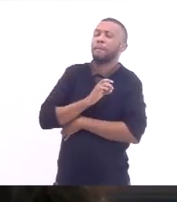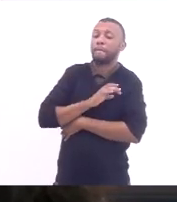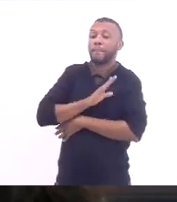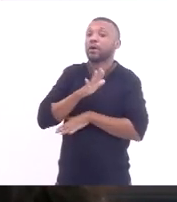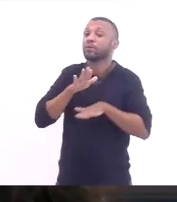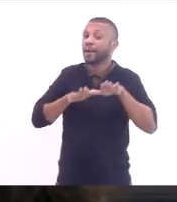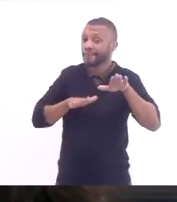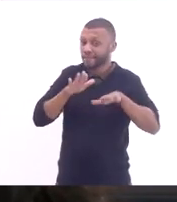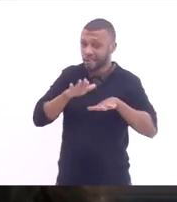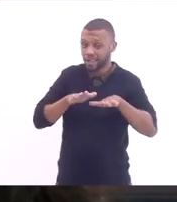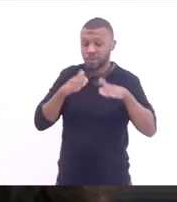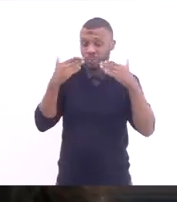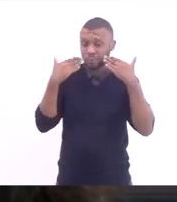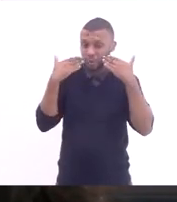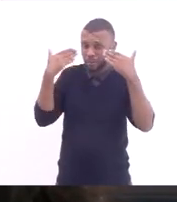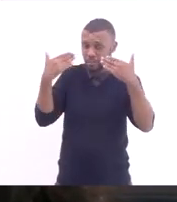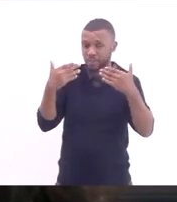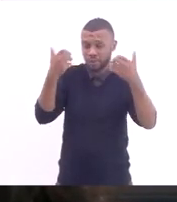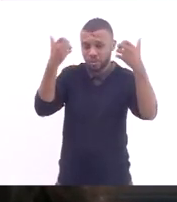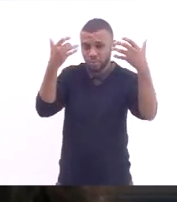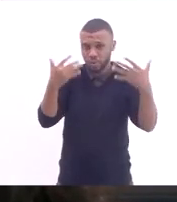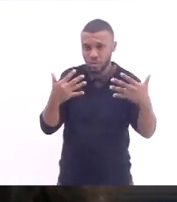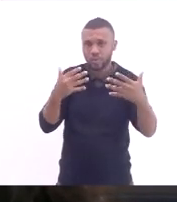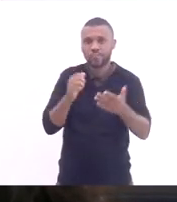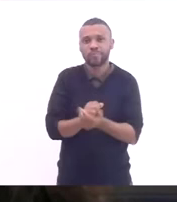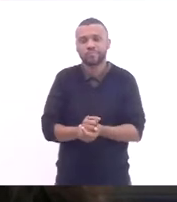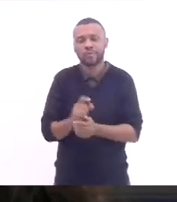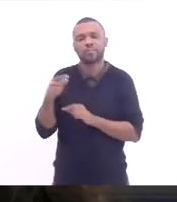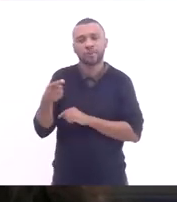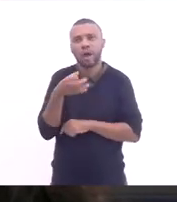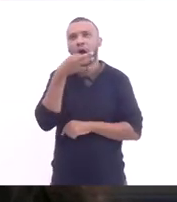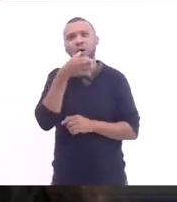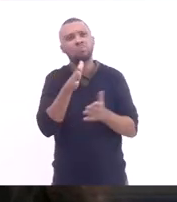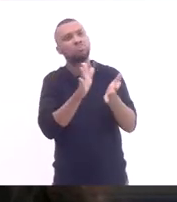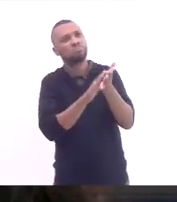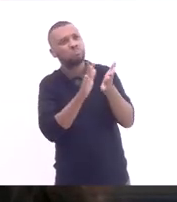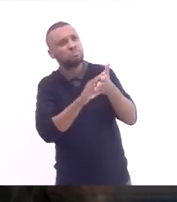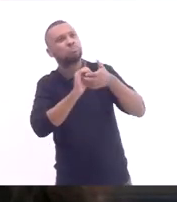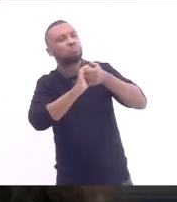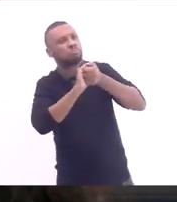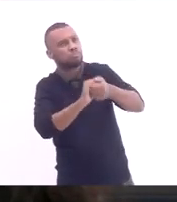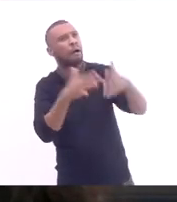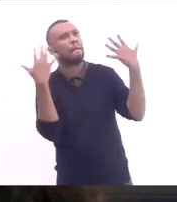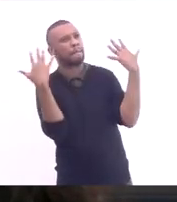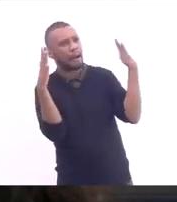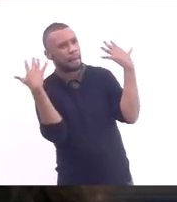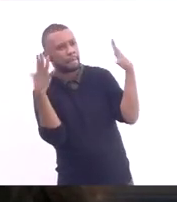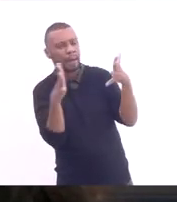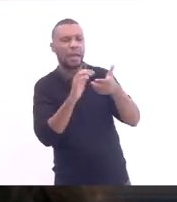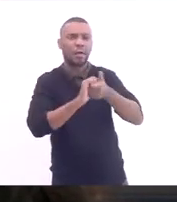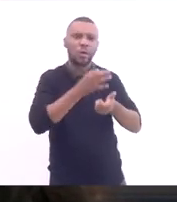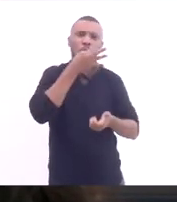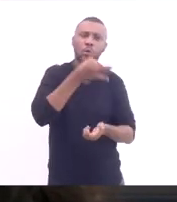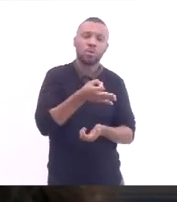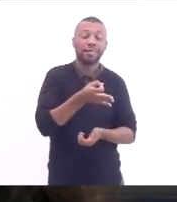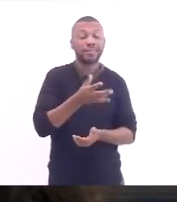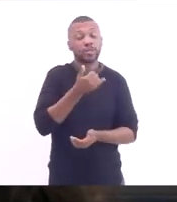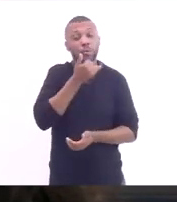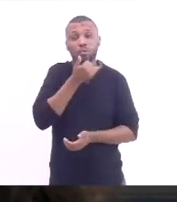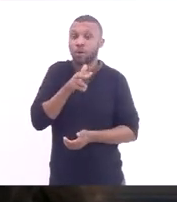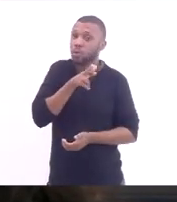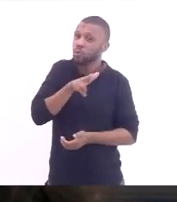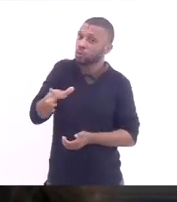as coisas são apresentadas e depois vem só elogios, só elogios, só elogios. E não, eu acho que nós devemos ser.